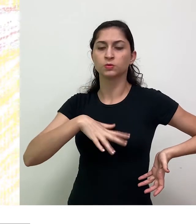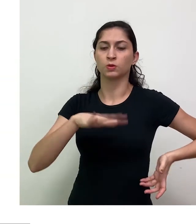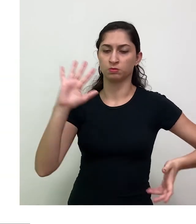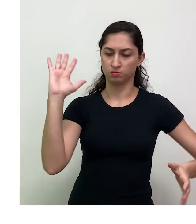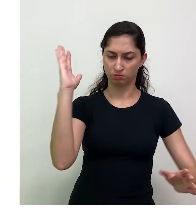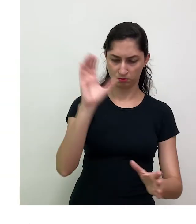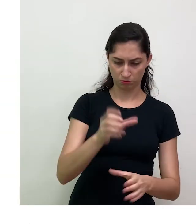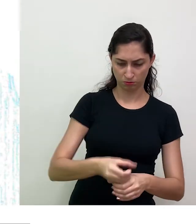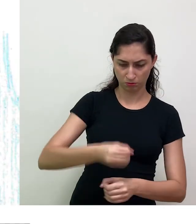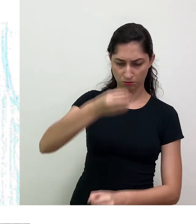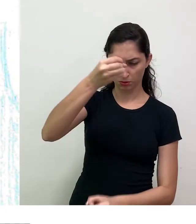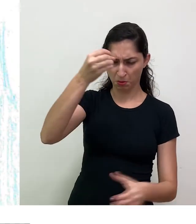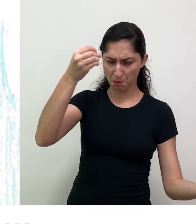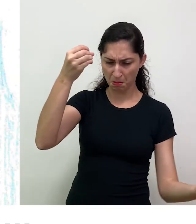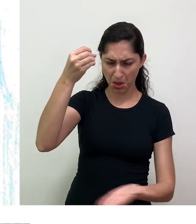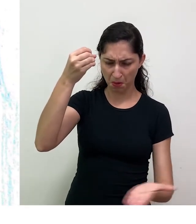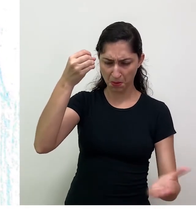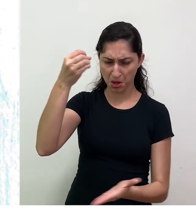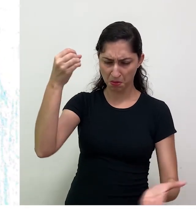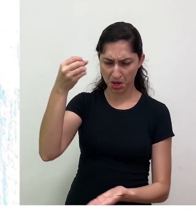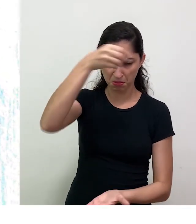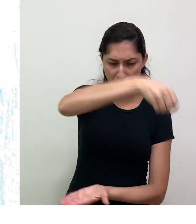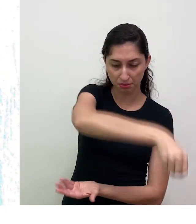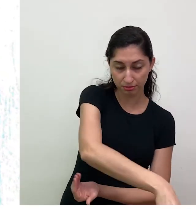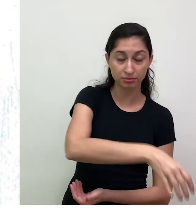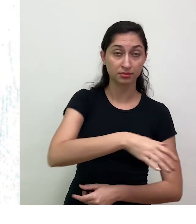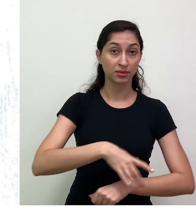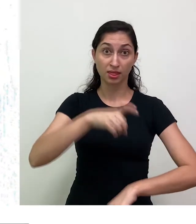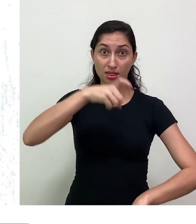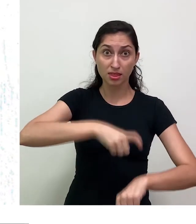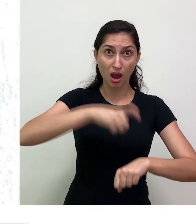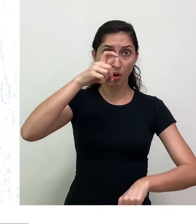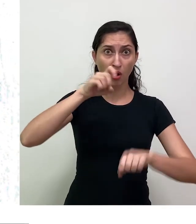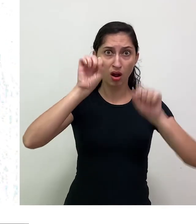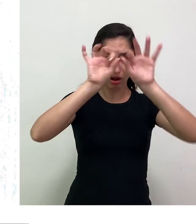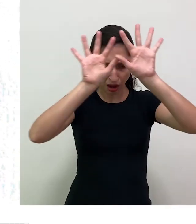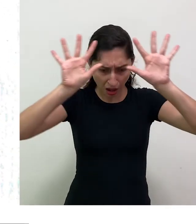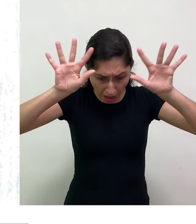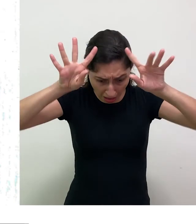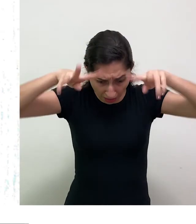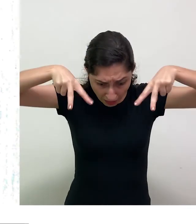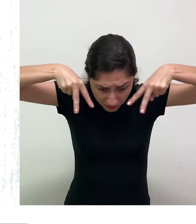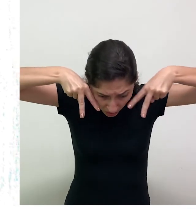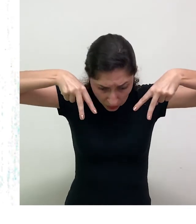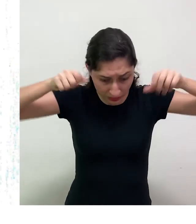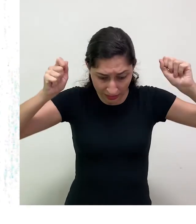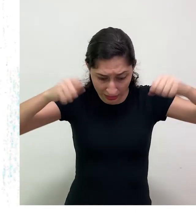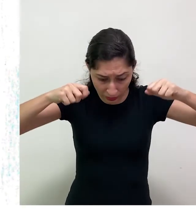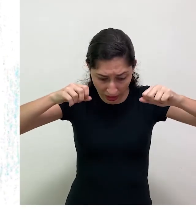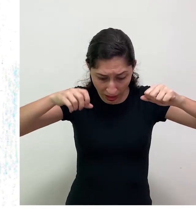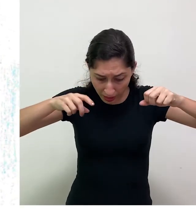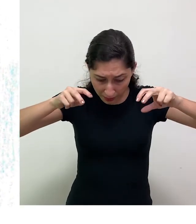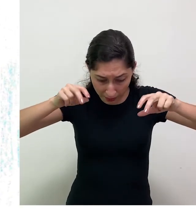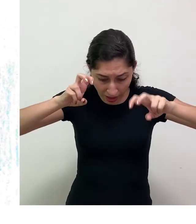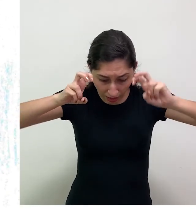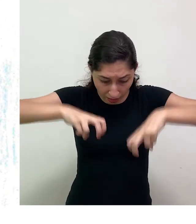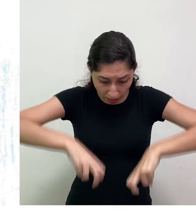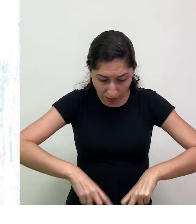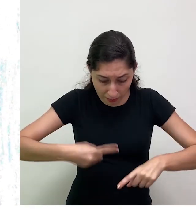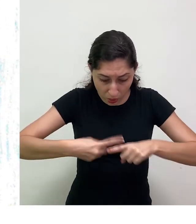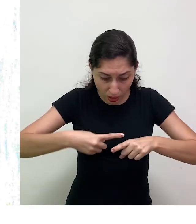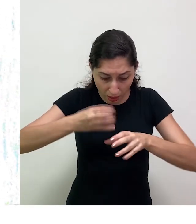Os que estavam lá em cima perceberam, quando estavam voltando, que não tinham mais lugar para descer. Alguém tinha cortado o